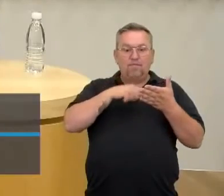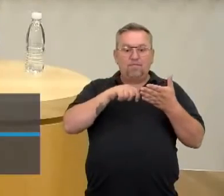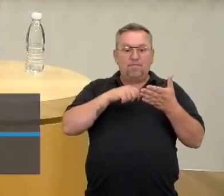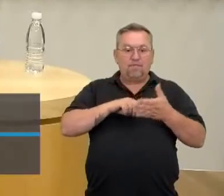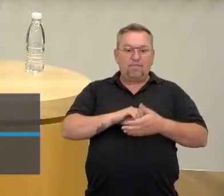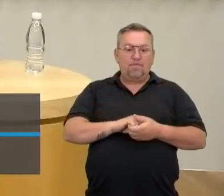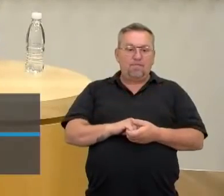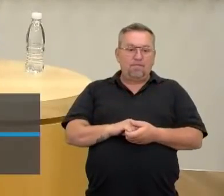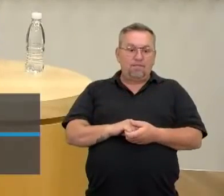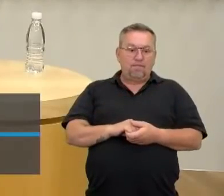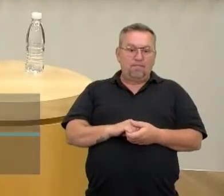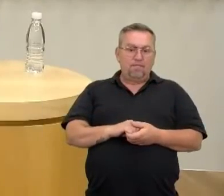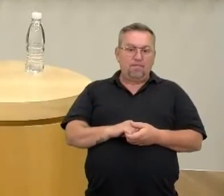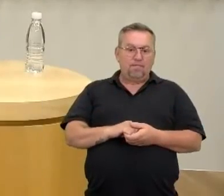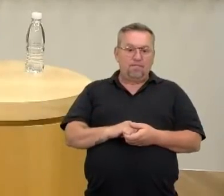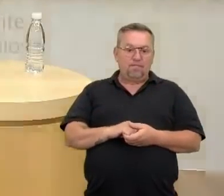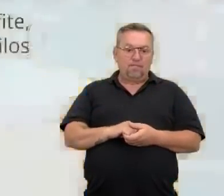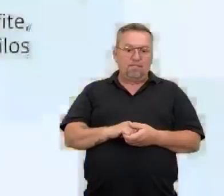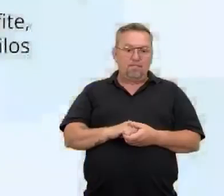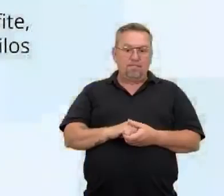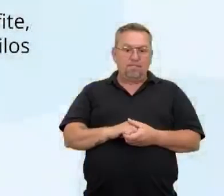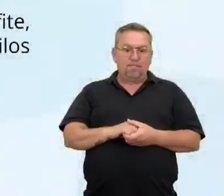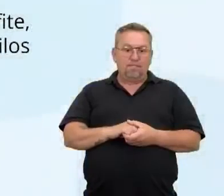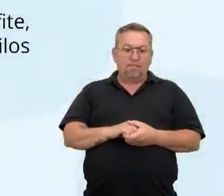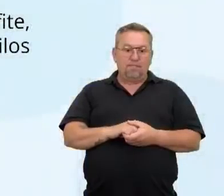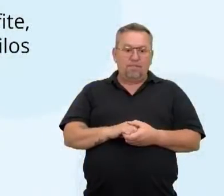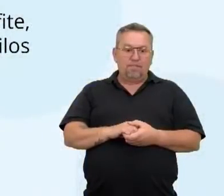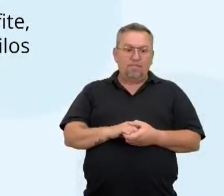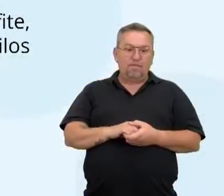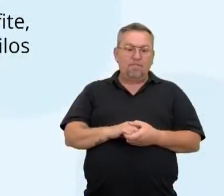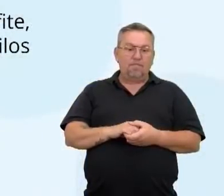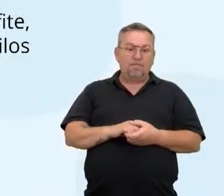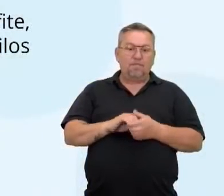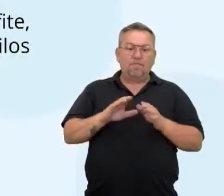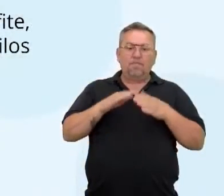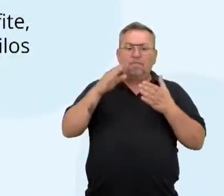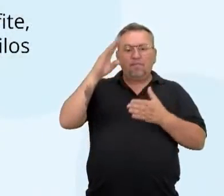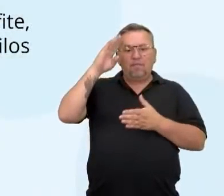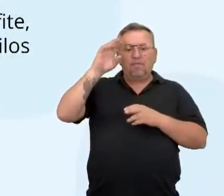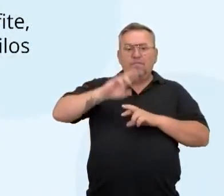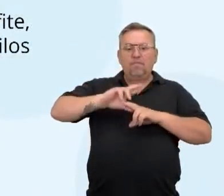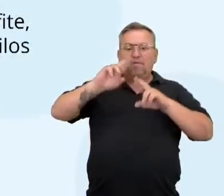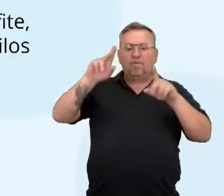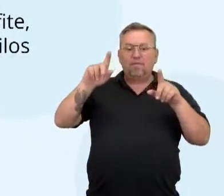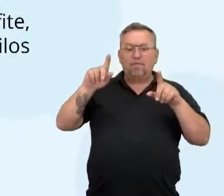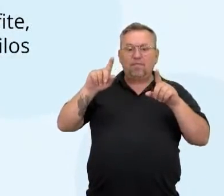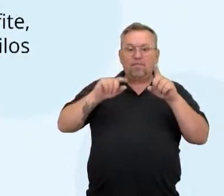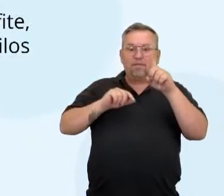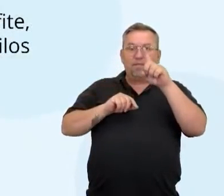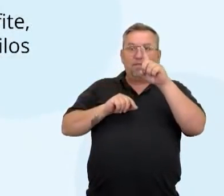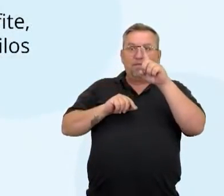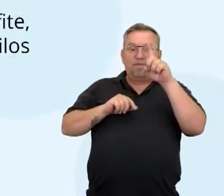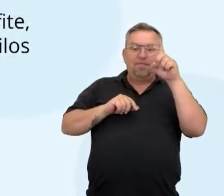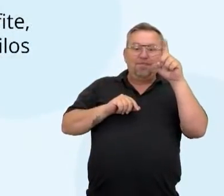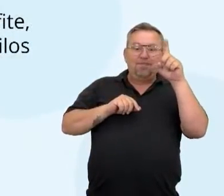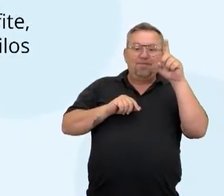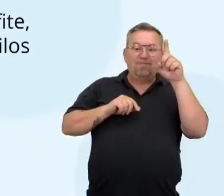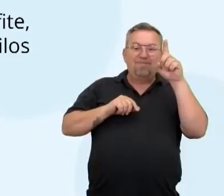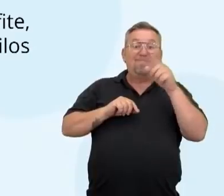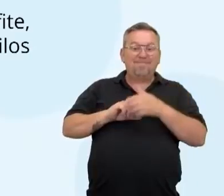de vocês. Vamos lá, oitavo ano. Vamos lá, gente. Então, quais são as principais diferenças entre grafite e